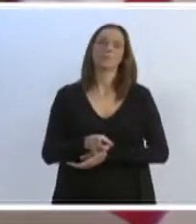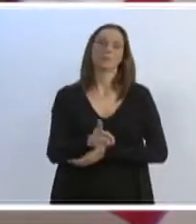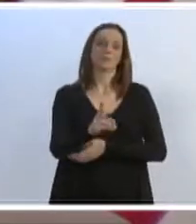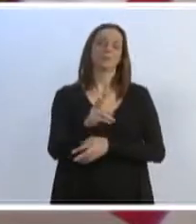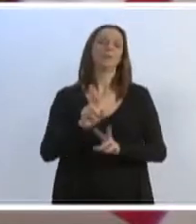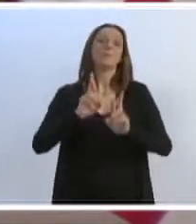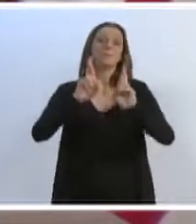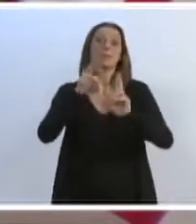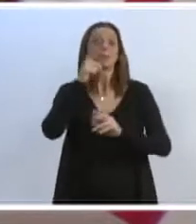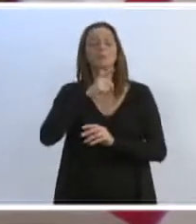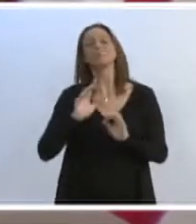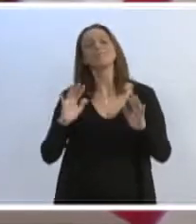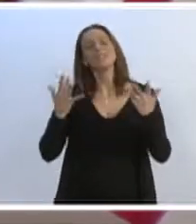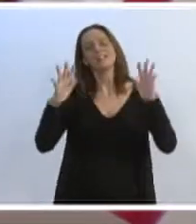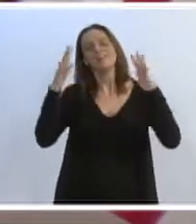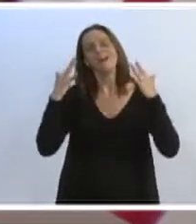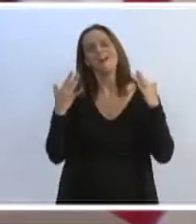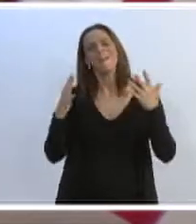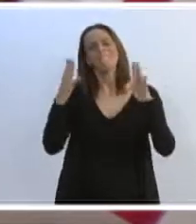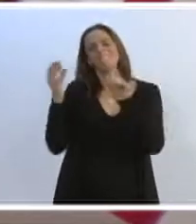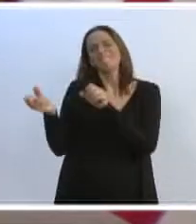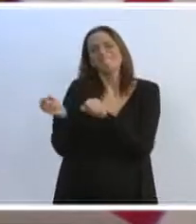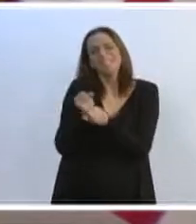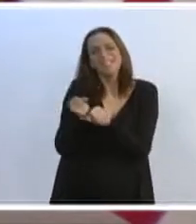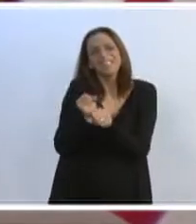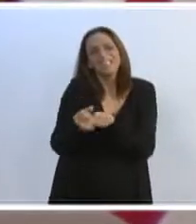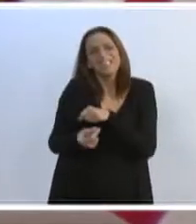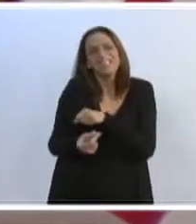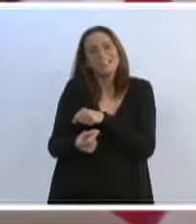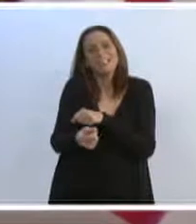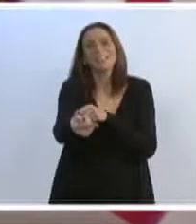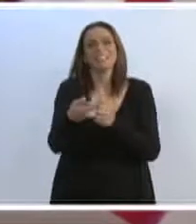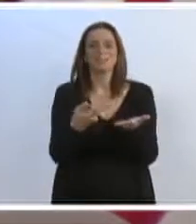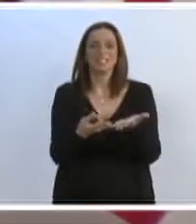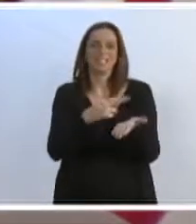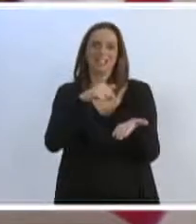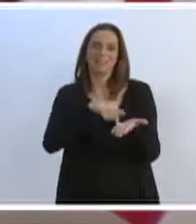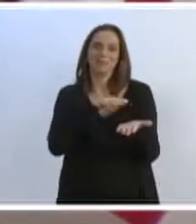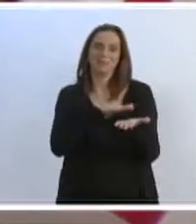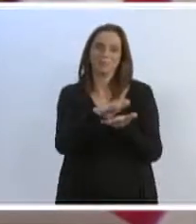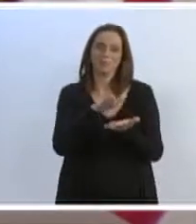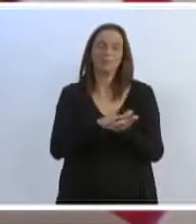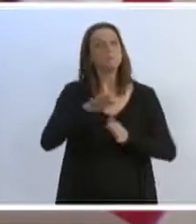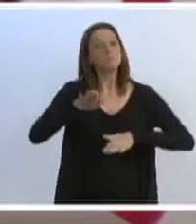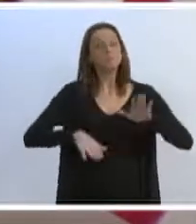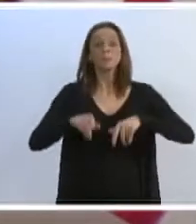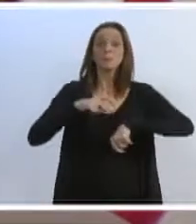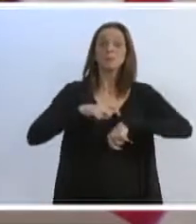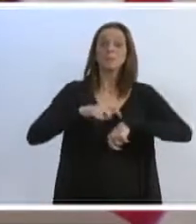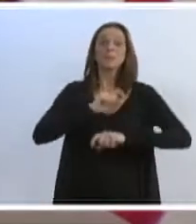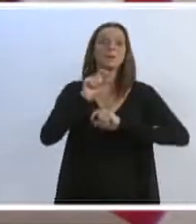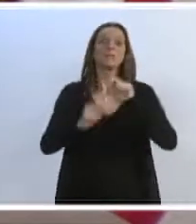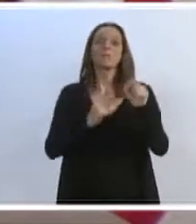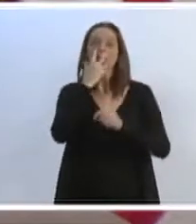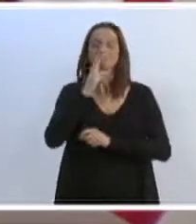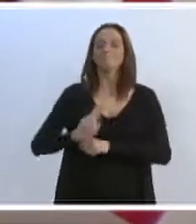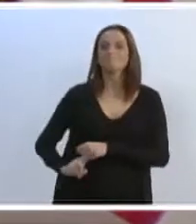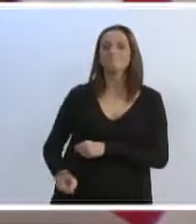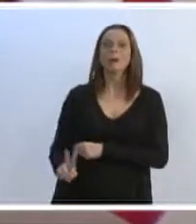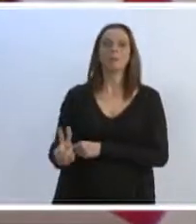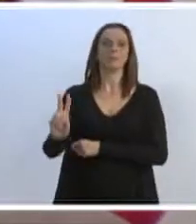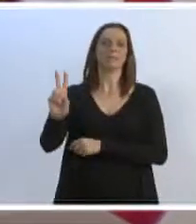Blumenau. E talvez não sejam sempre tão notados e tão percebidos, todos aqueles que se dedicam de forma abnegada,